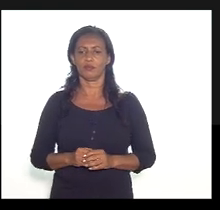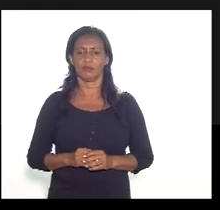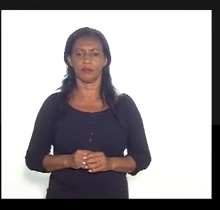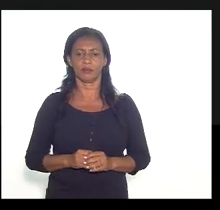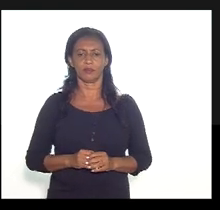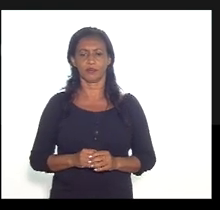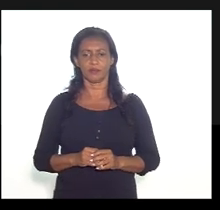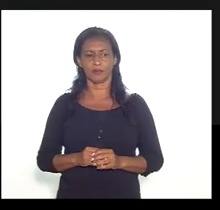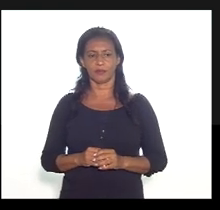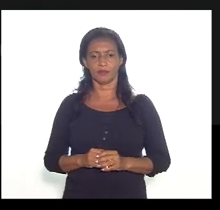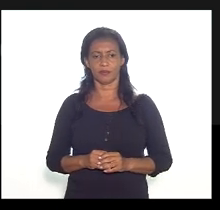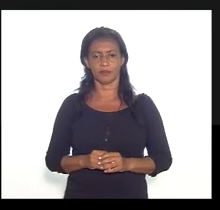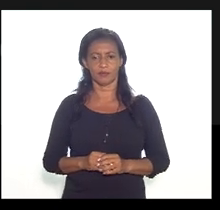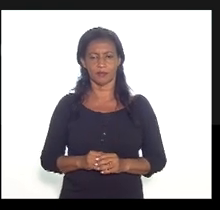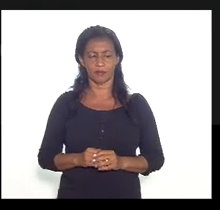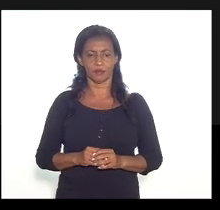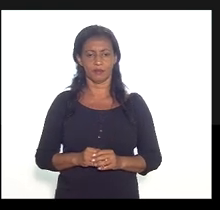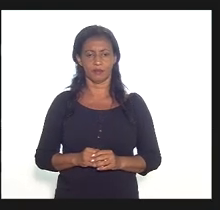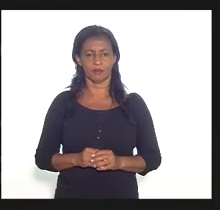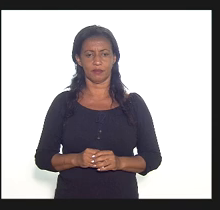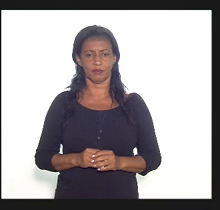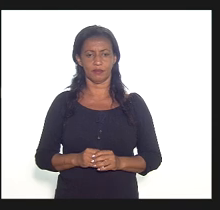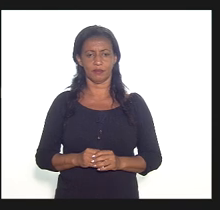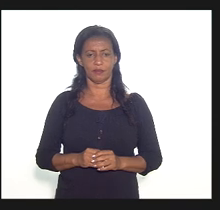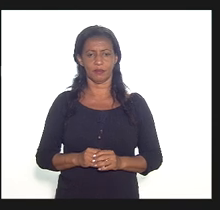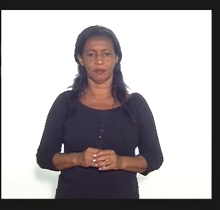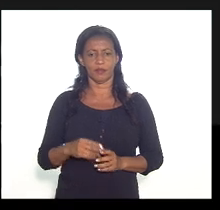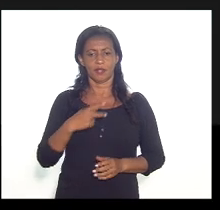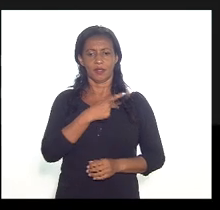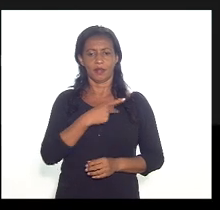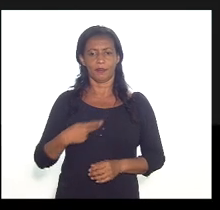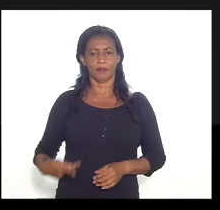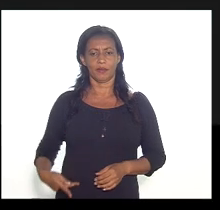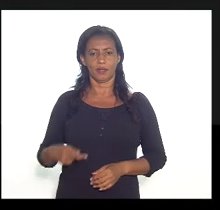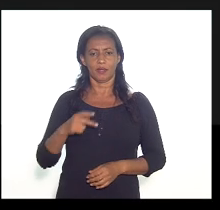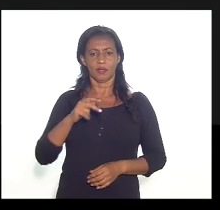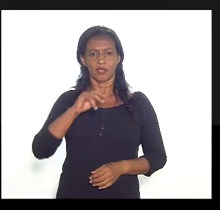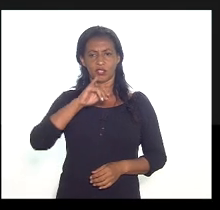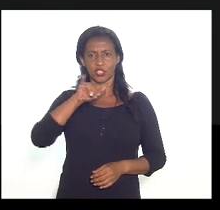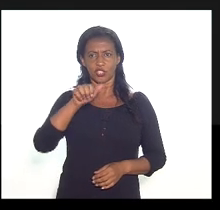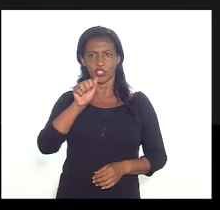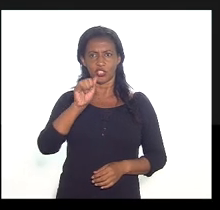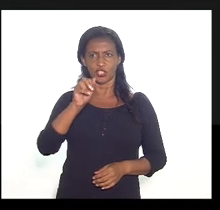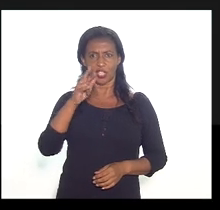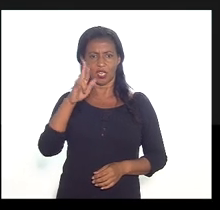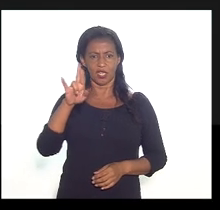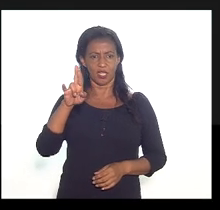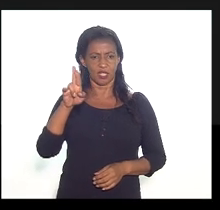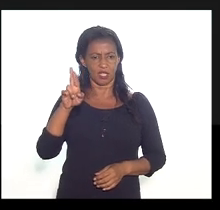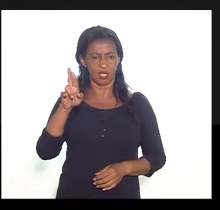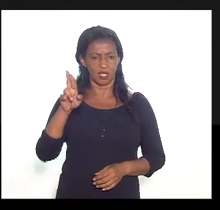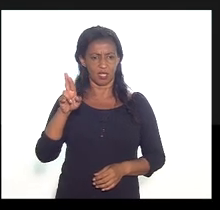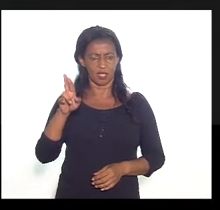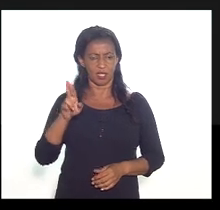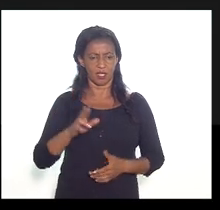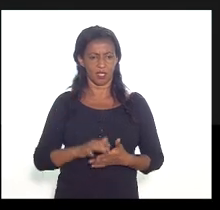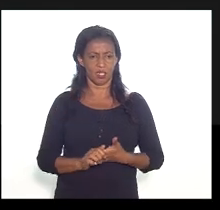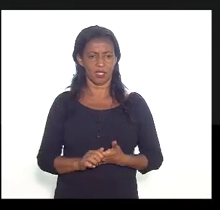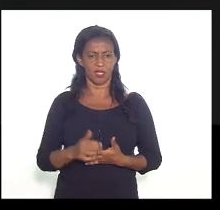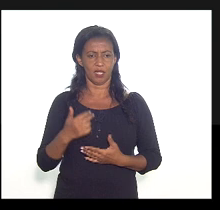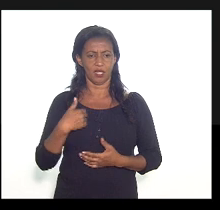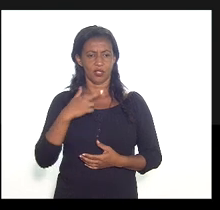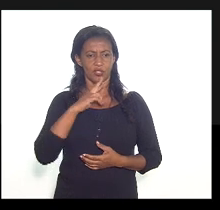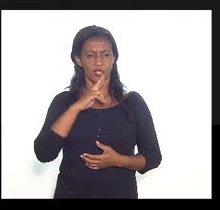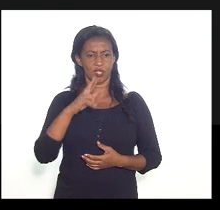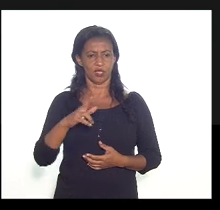Presidente. Presidente Jair Bittencourt. Foi não. Viu, presidente? Me perdoe. Eu já respondi aqui o